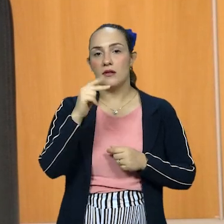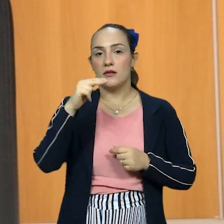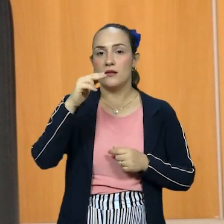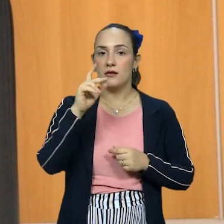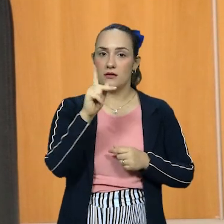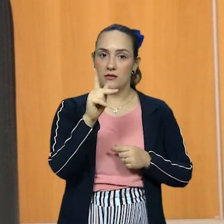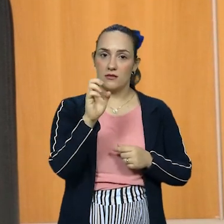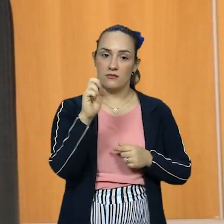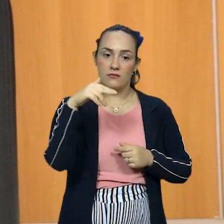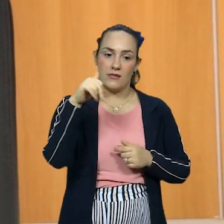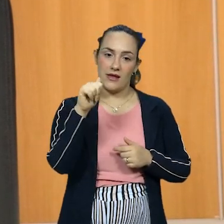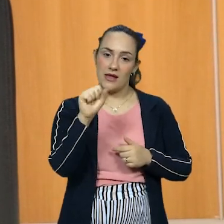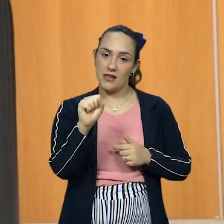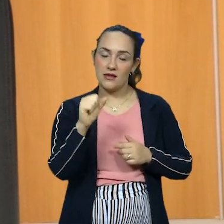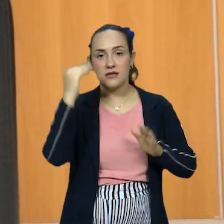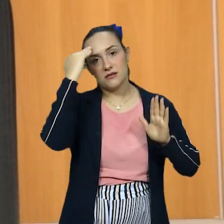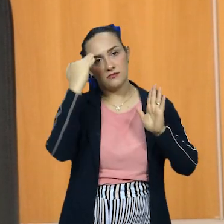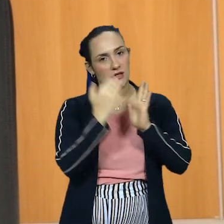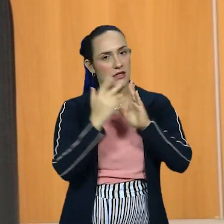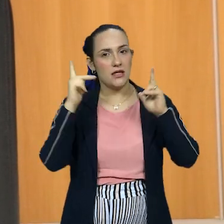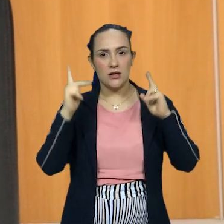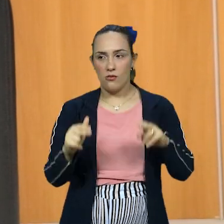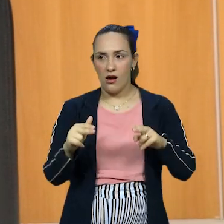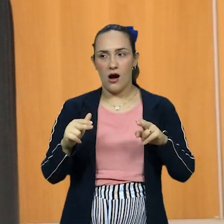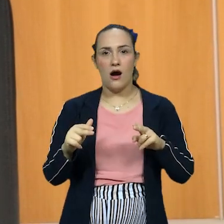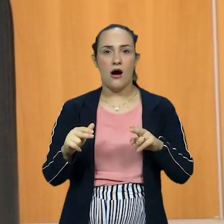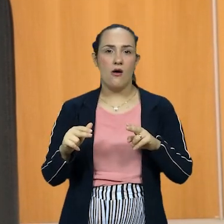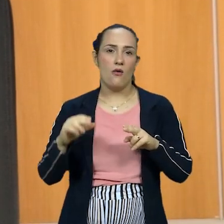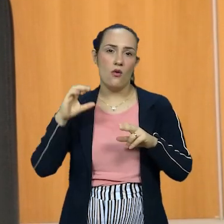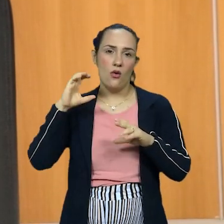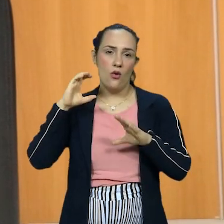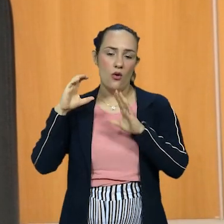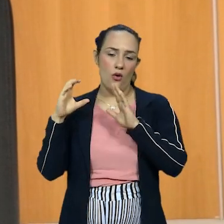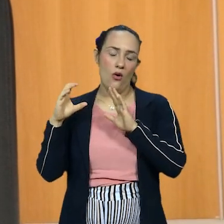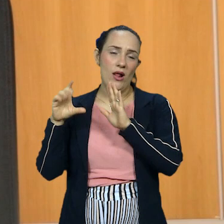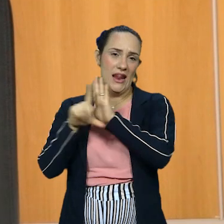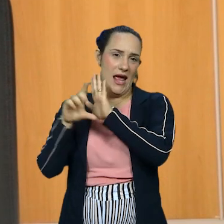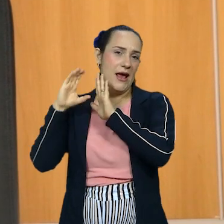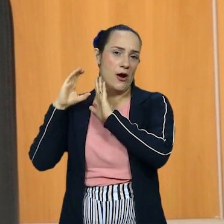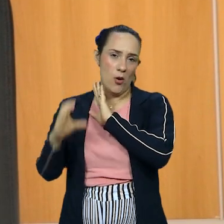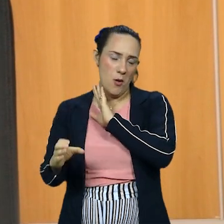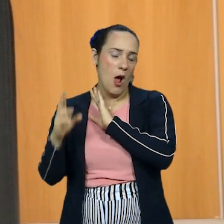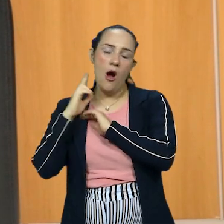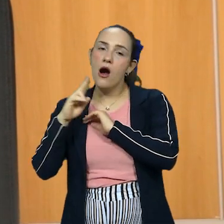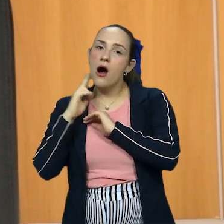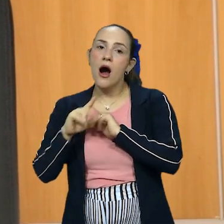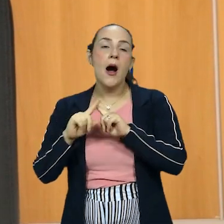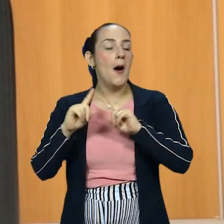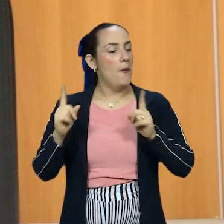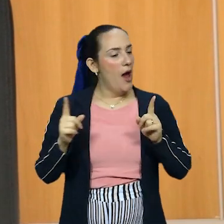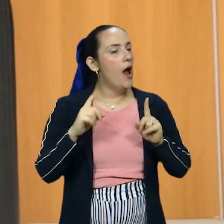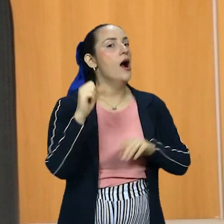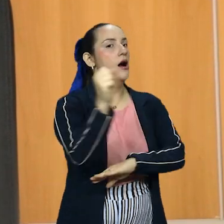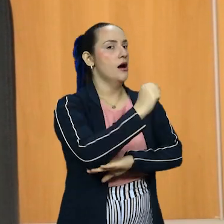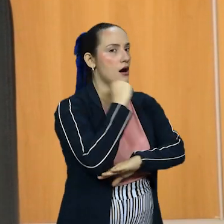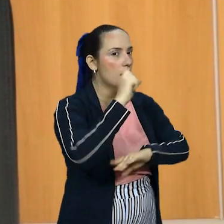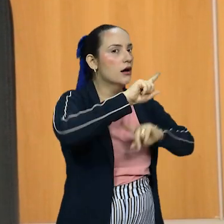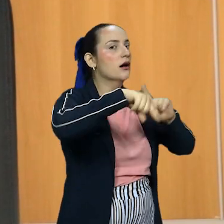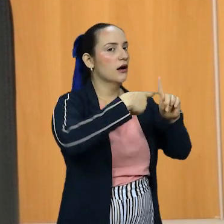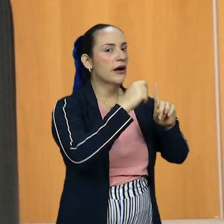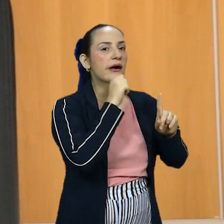penas, basicamente, elas mantêm hierarquia com o Código Comum, né? Mas em relação aos crimes militares, elas também são